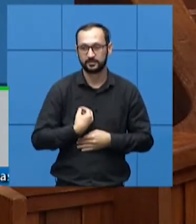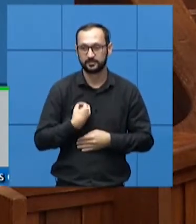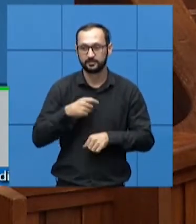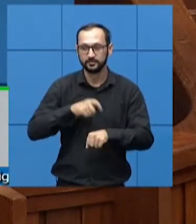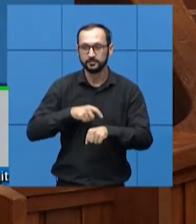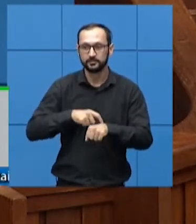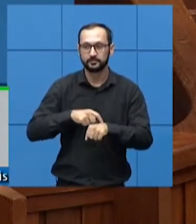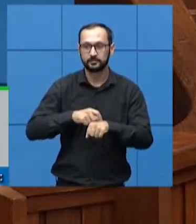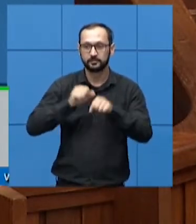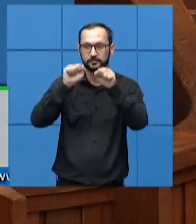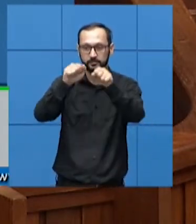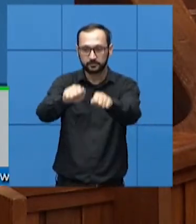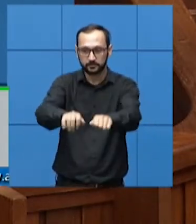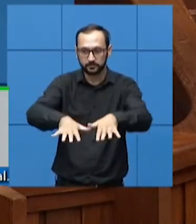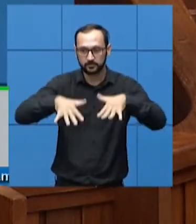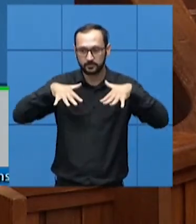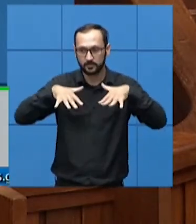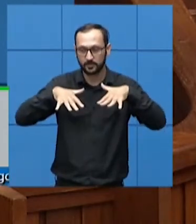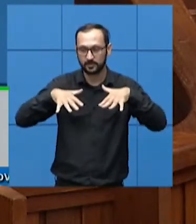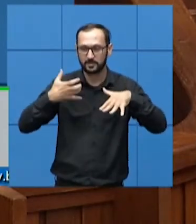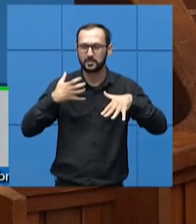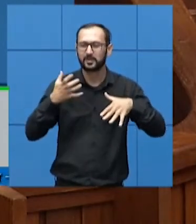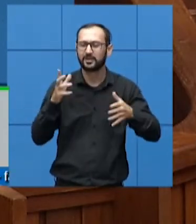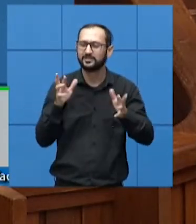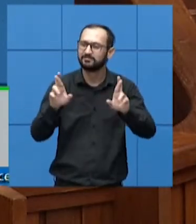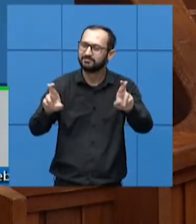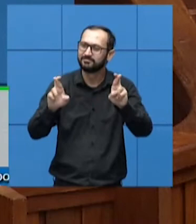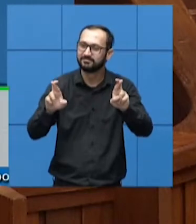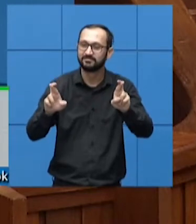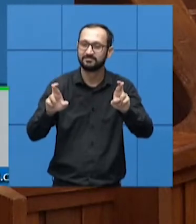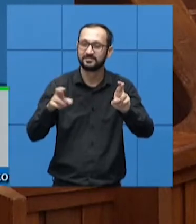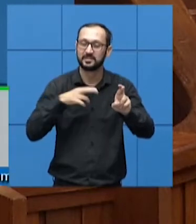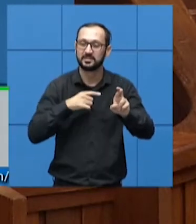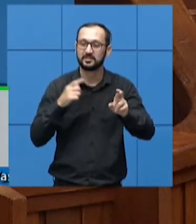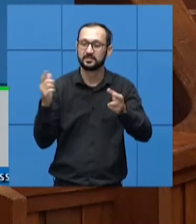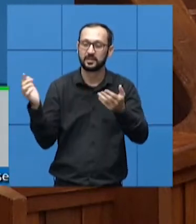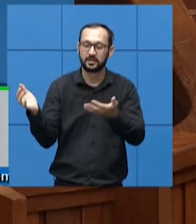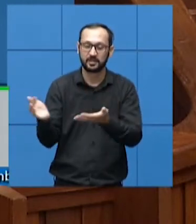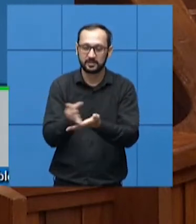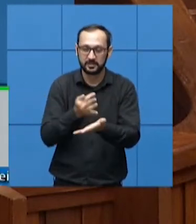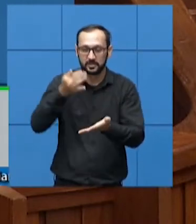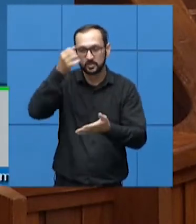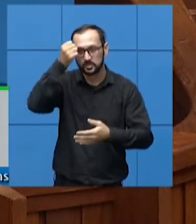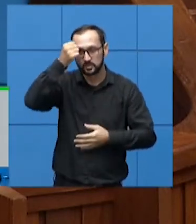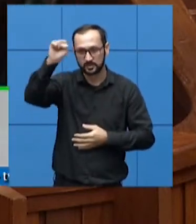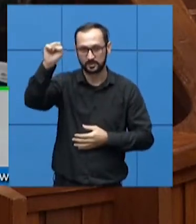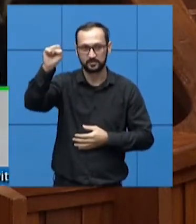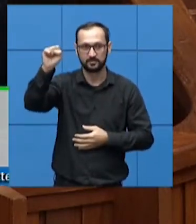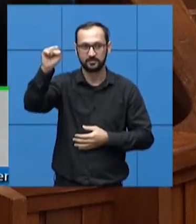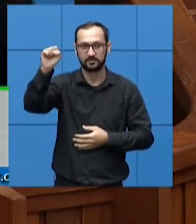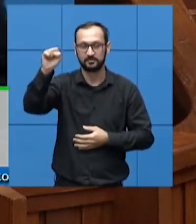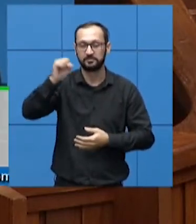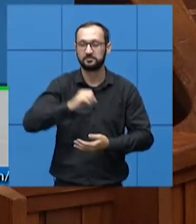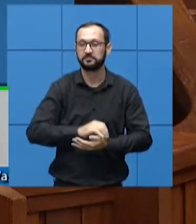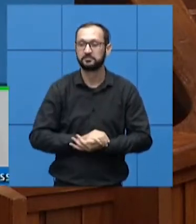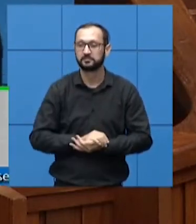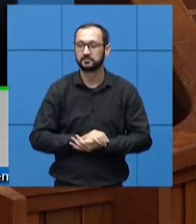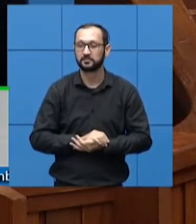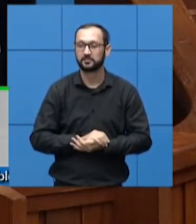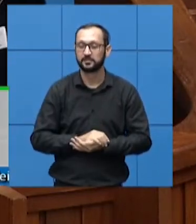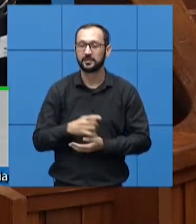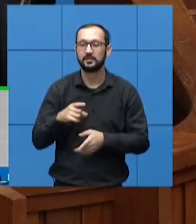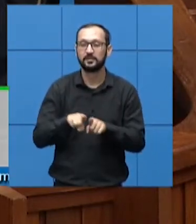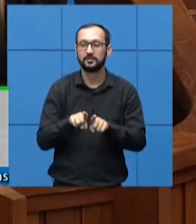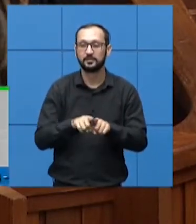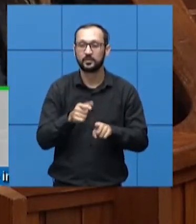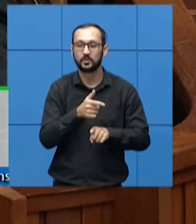desta audiência pública, desejando sucesso aos integrantes do Fórum de Entidade de Educação Especial Hamilton Garay da Silva